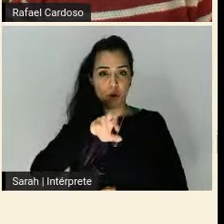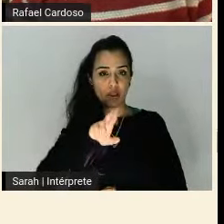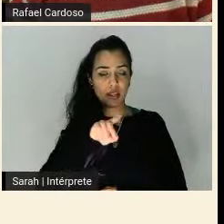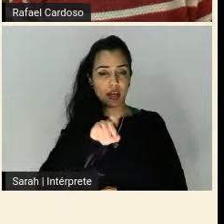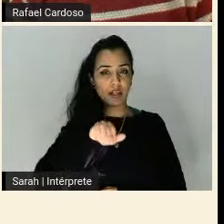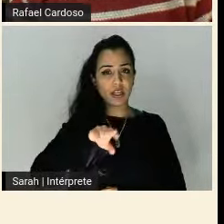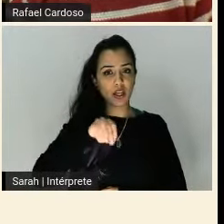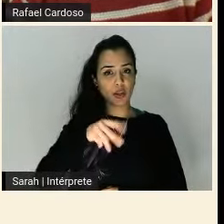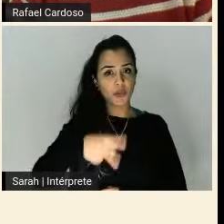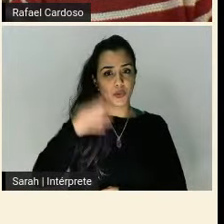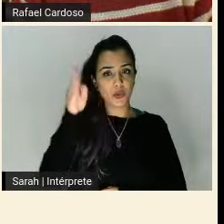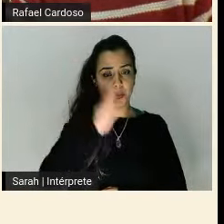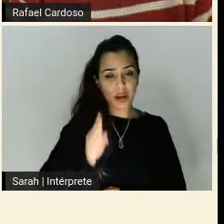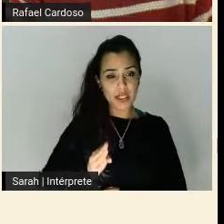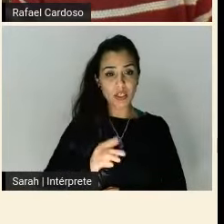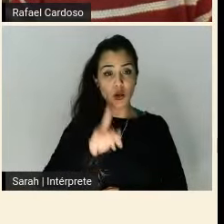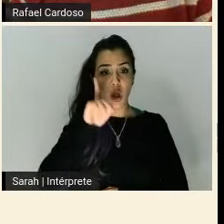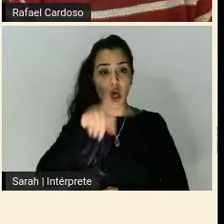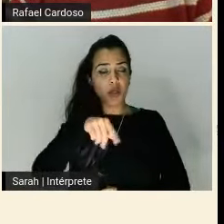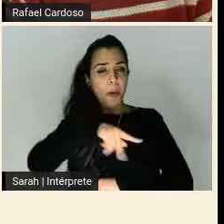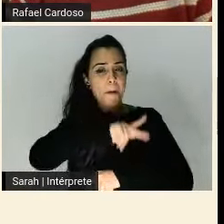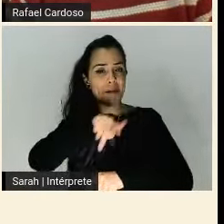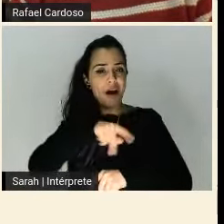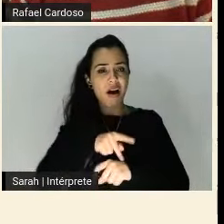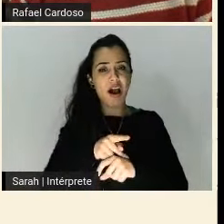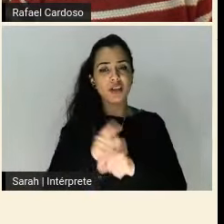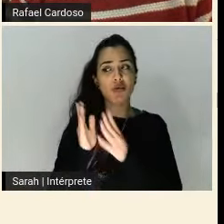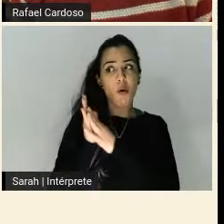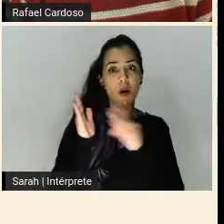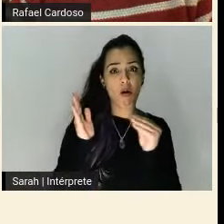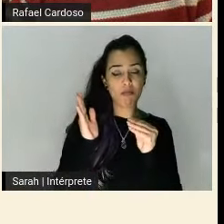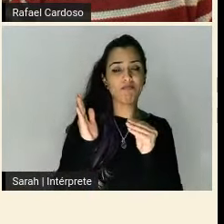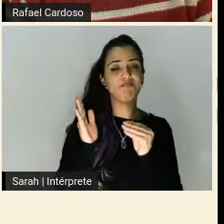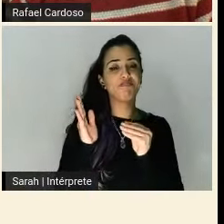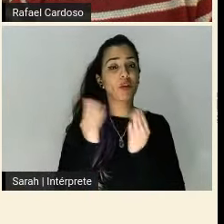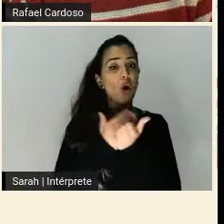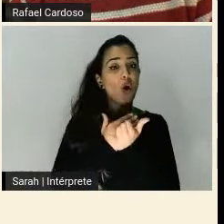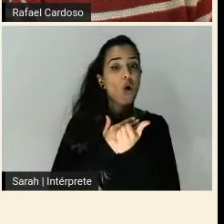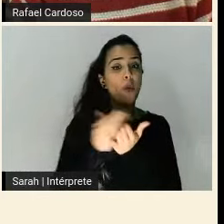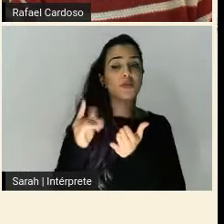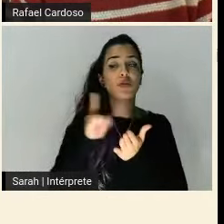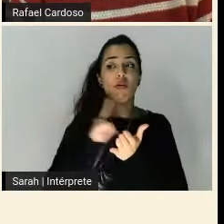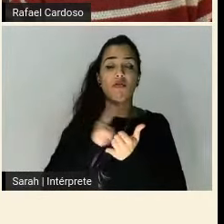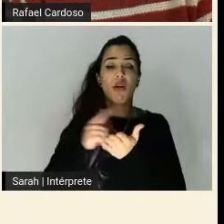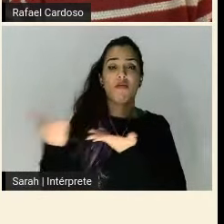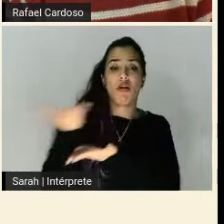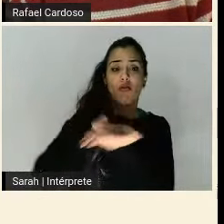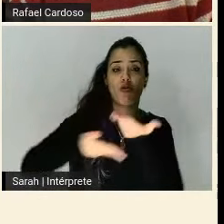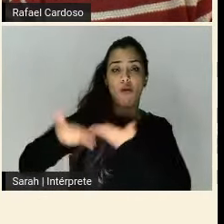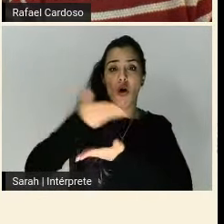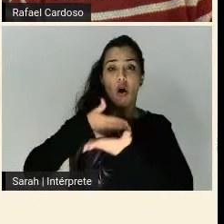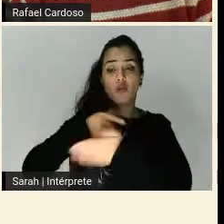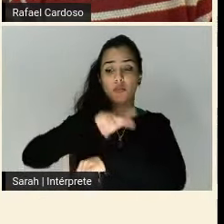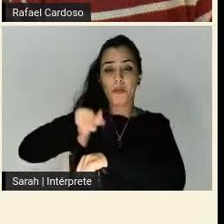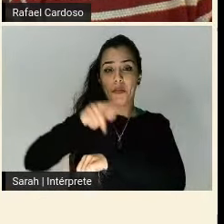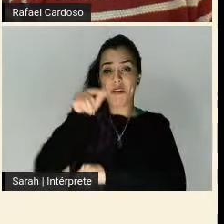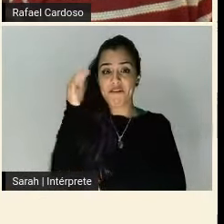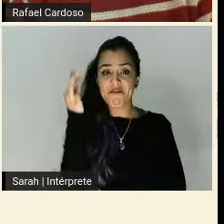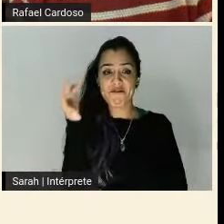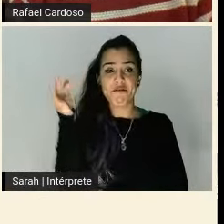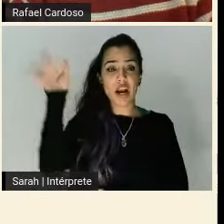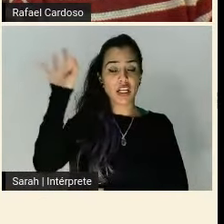entre aspas, país de reflexos, iniciou-se na troca com as vanguardas francesas, sem qualquer raiz